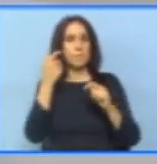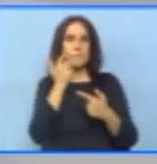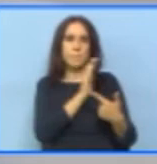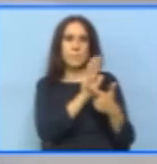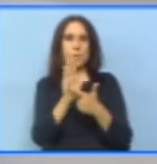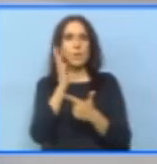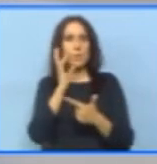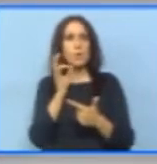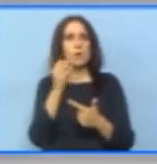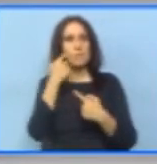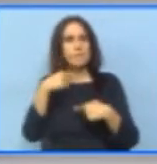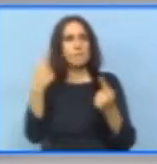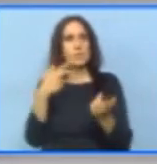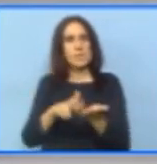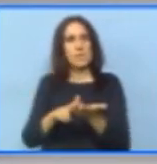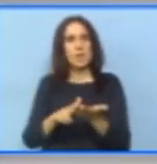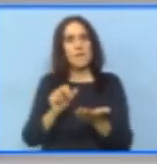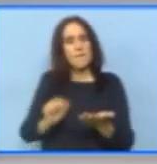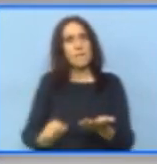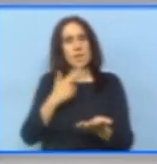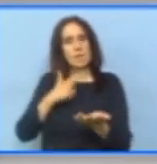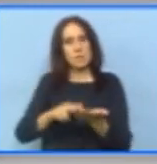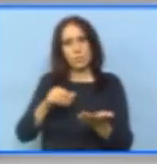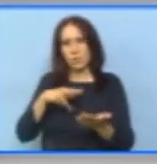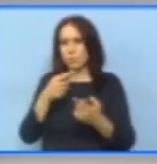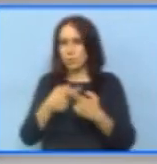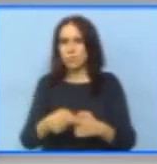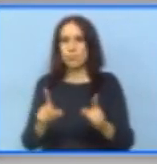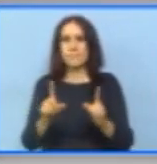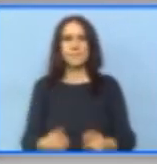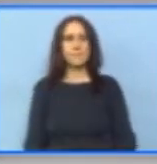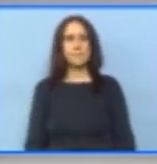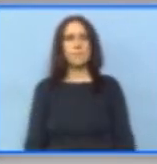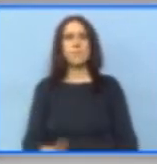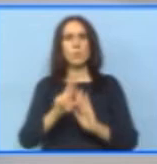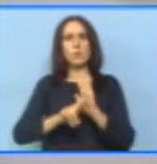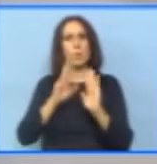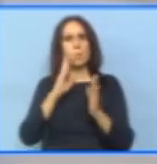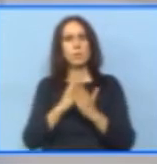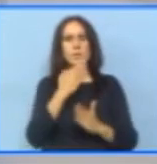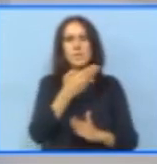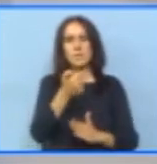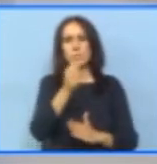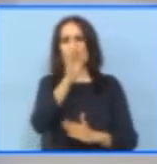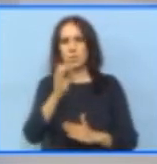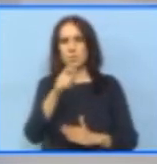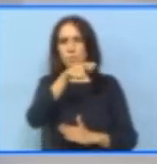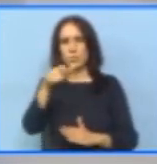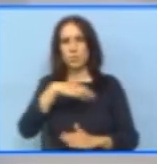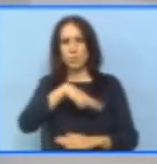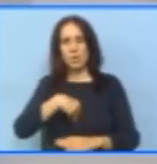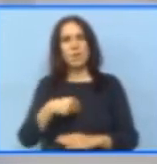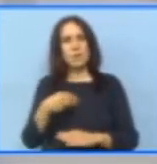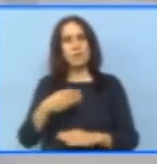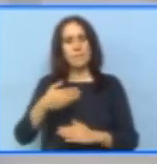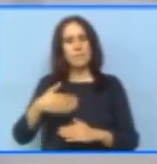esta realidade que é muito distinta da nossa realidade aqui de Portugal. No último relatório falam em 75% da população mundial que vive em áreas com severas